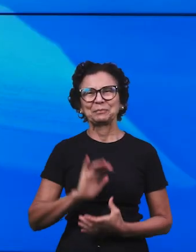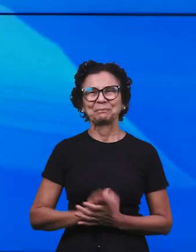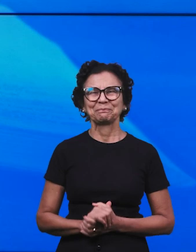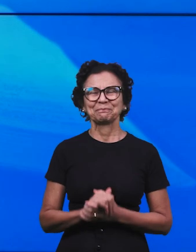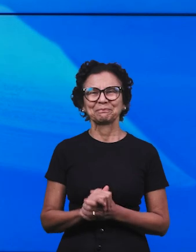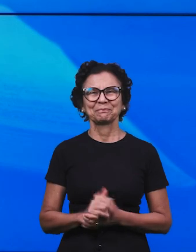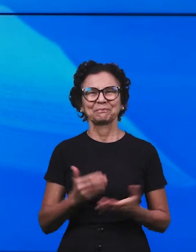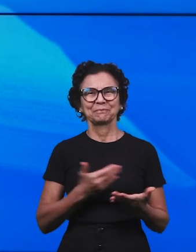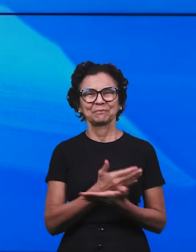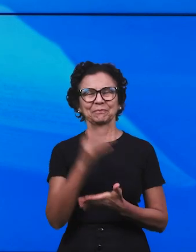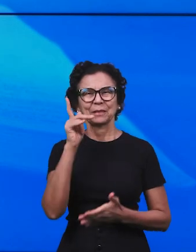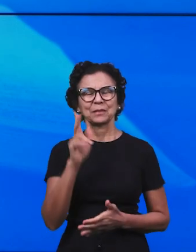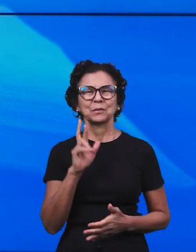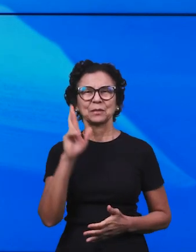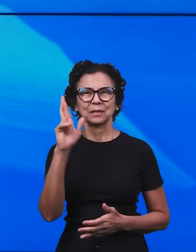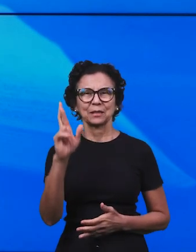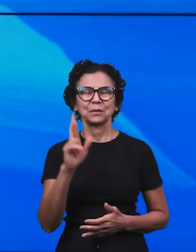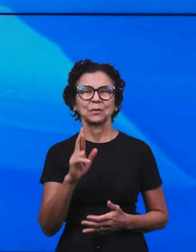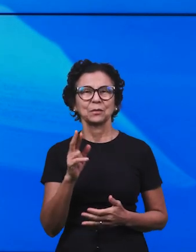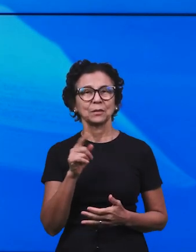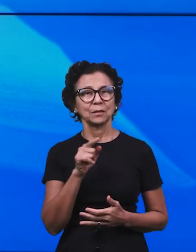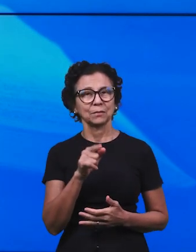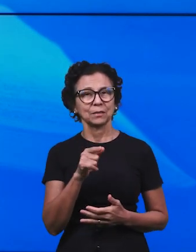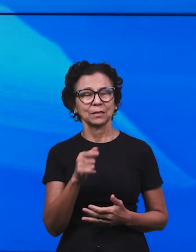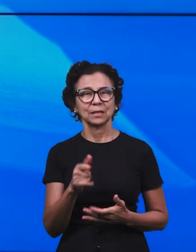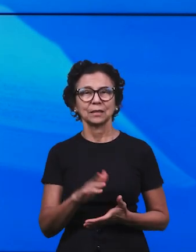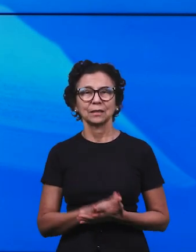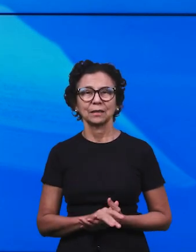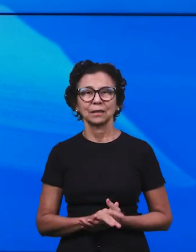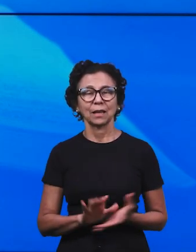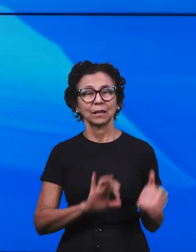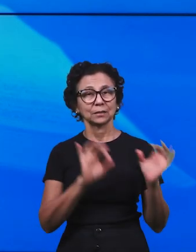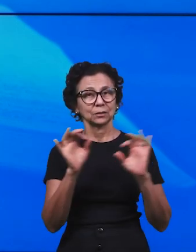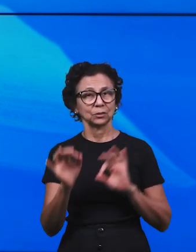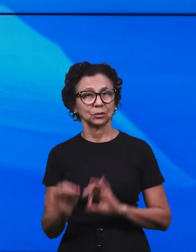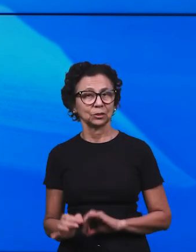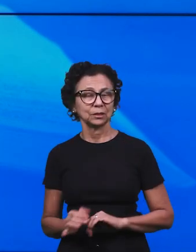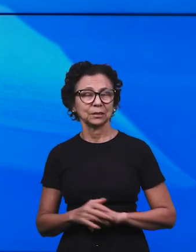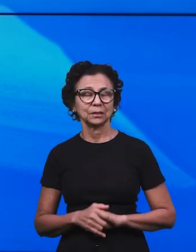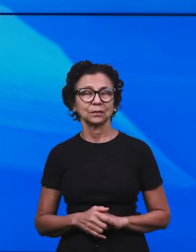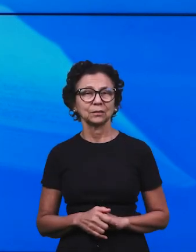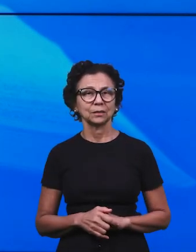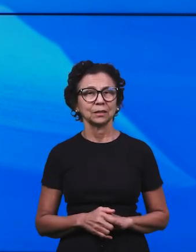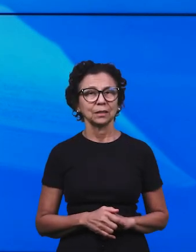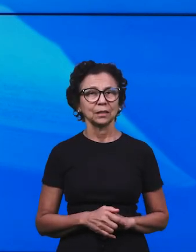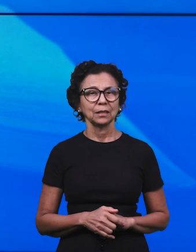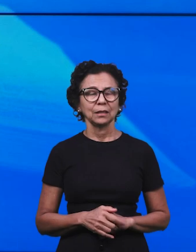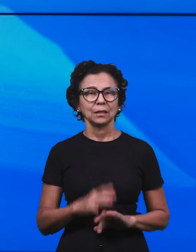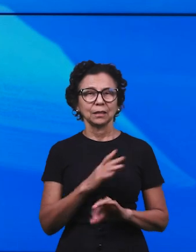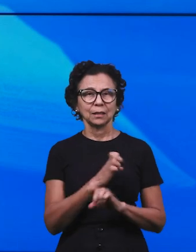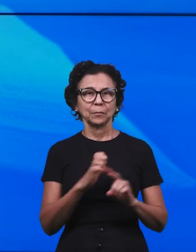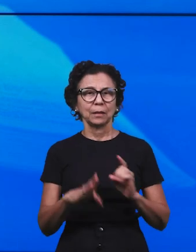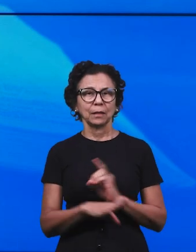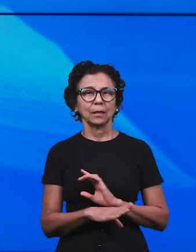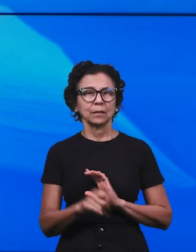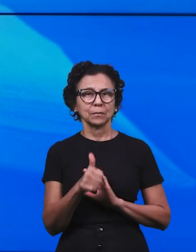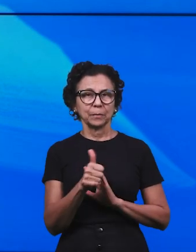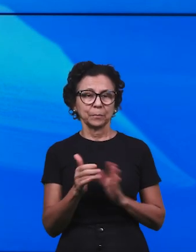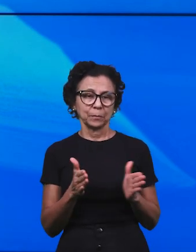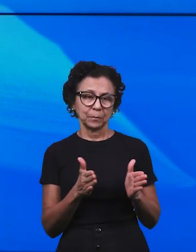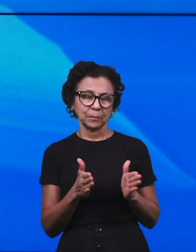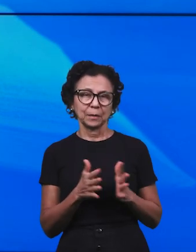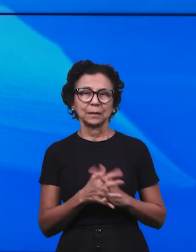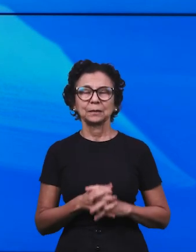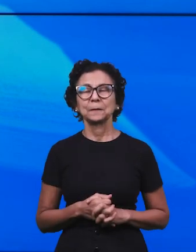Eu saúdo todos com a paz do Senhor, você que está participando agora nesse horário, dessa primeira parte da Escola Bíblica Dominical